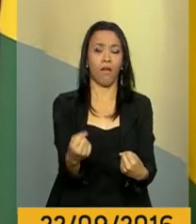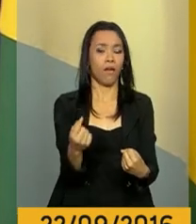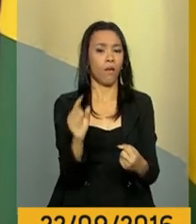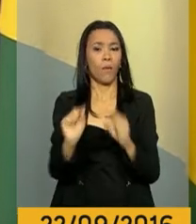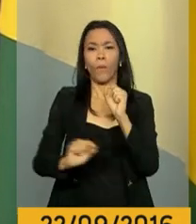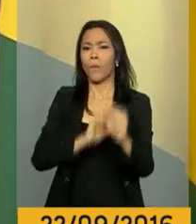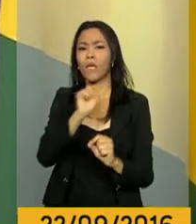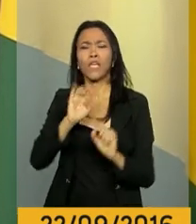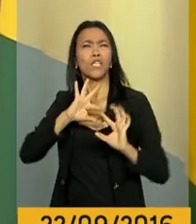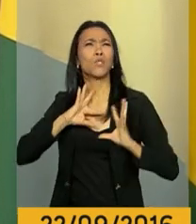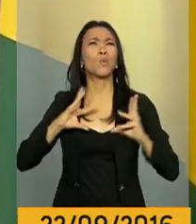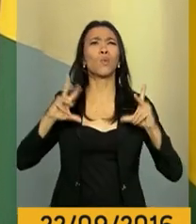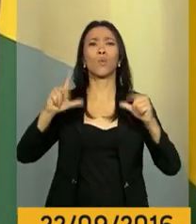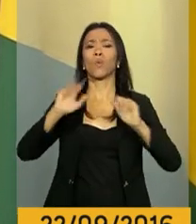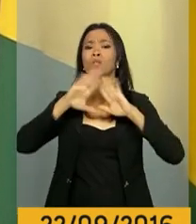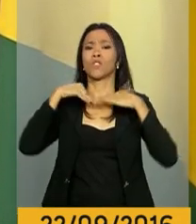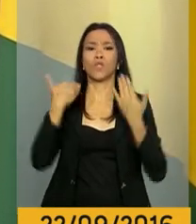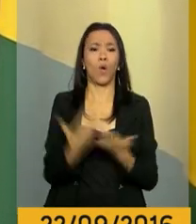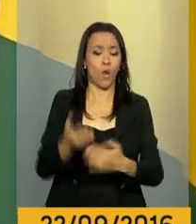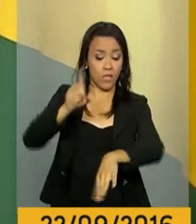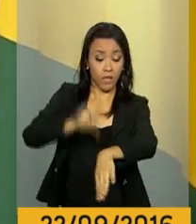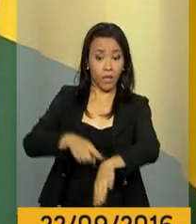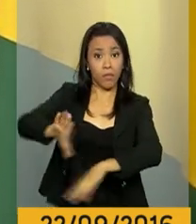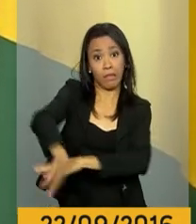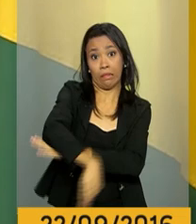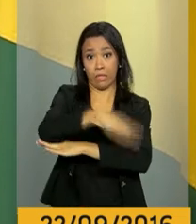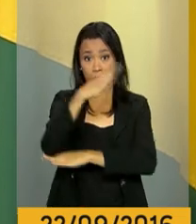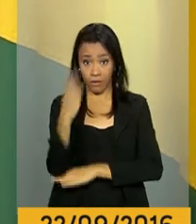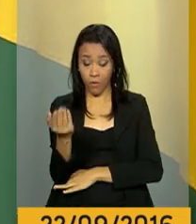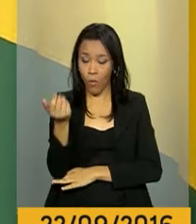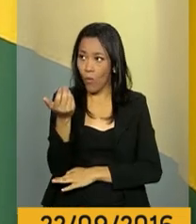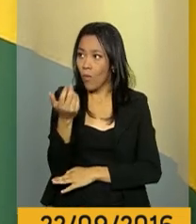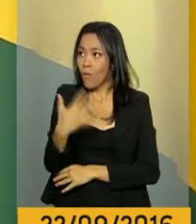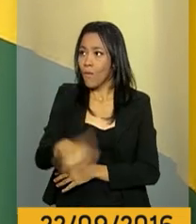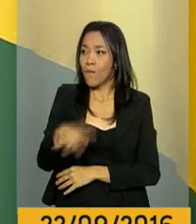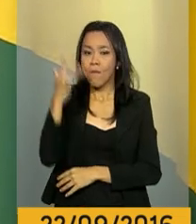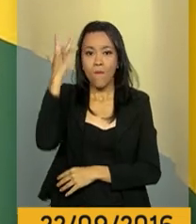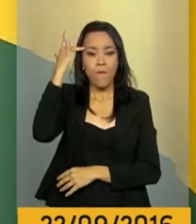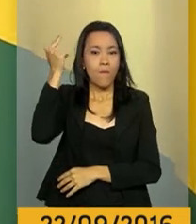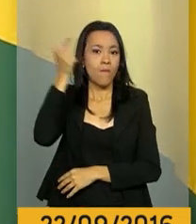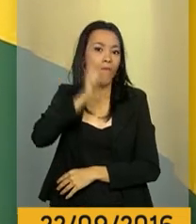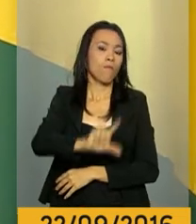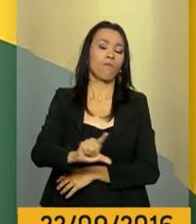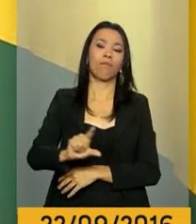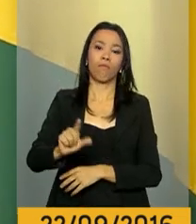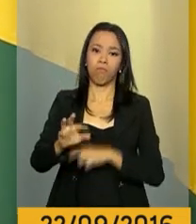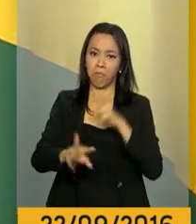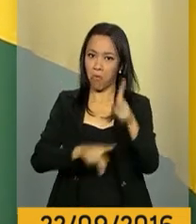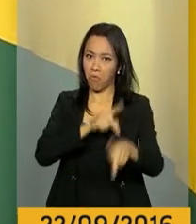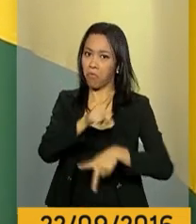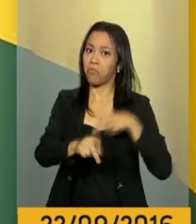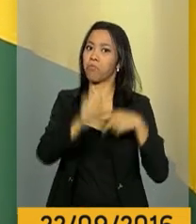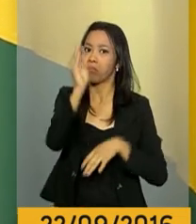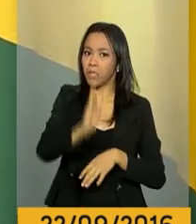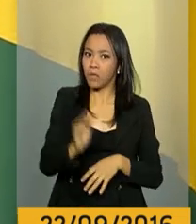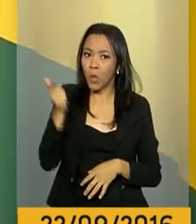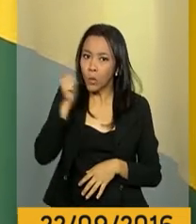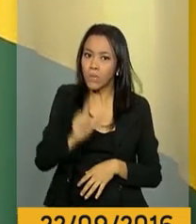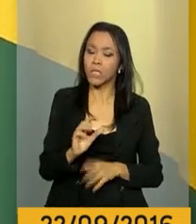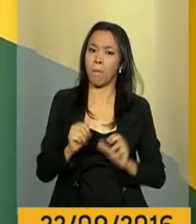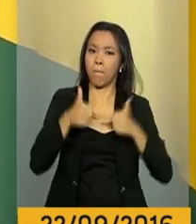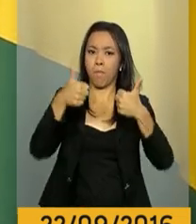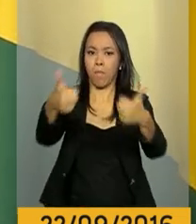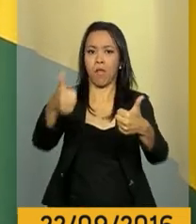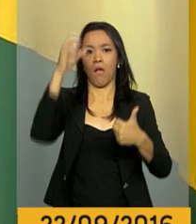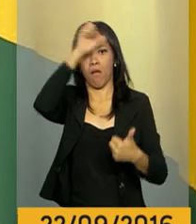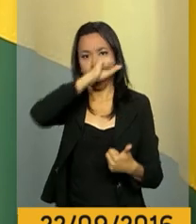todas as escolas em tempo integral nós ganharíamos muito da educação eh do povo brasileiro fundamental eh ainda há pouco